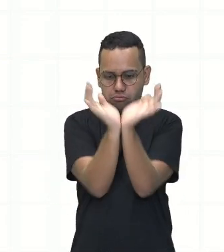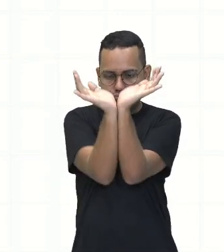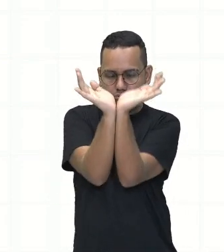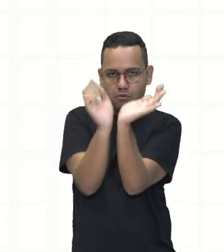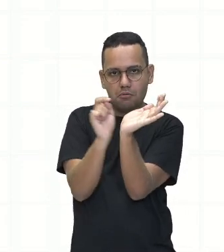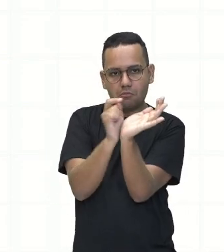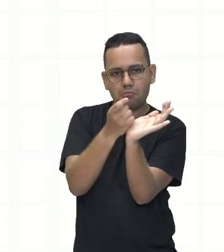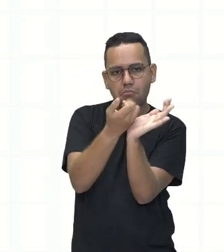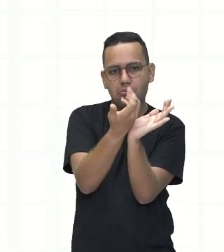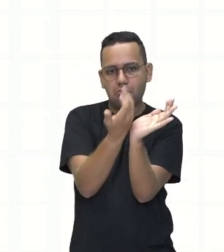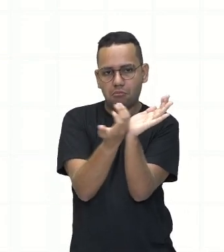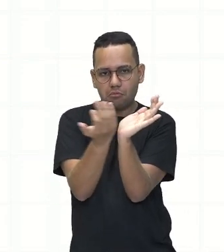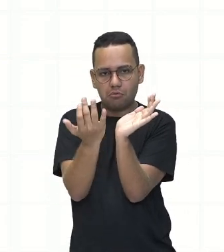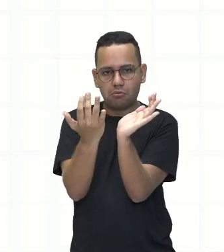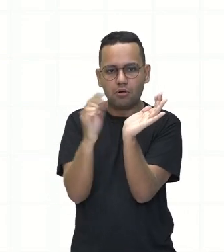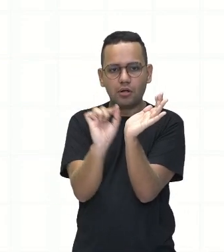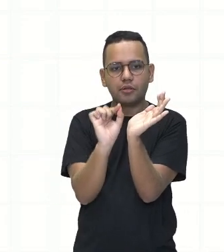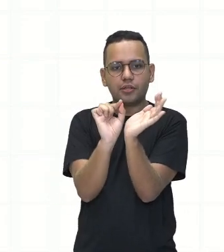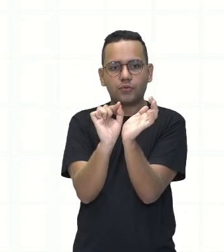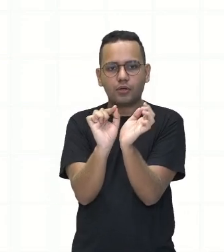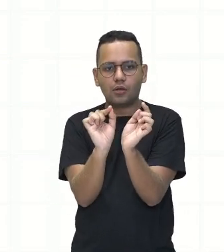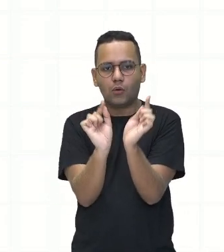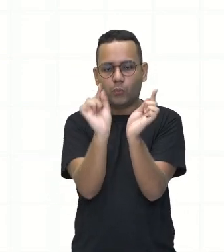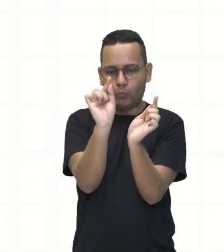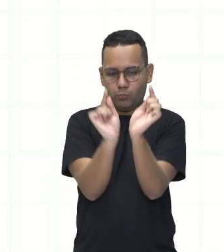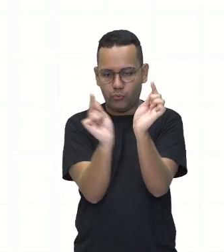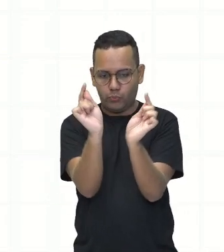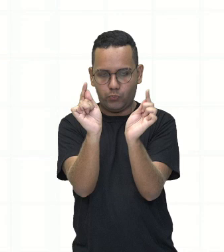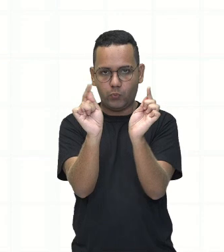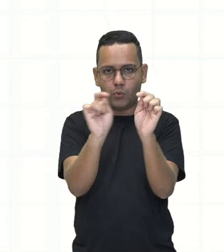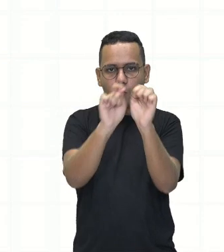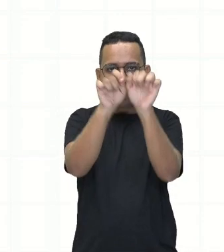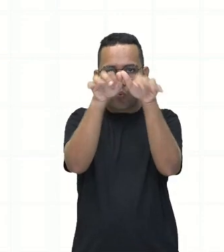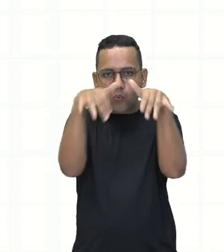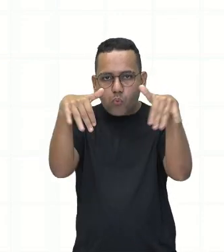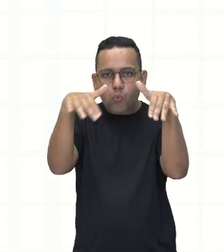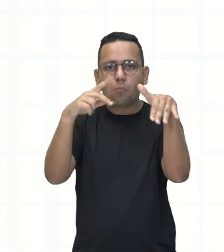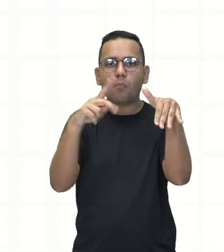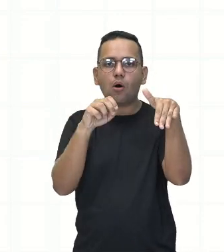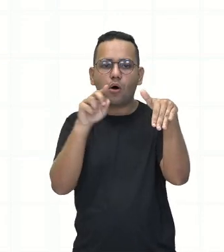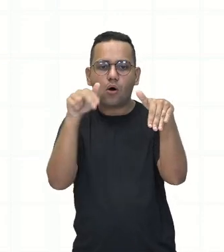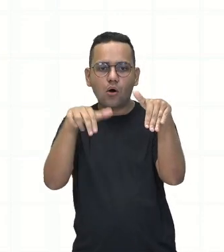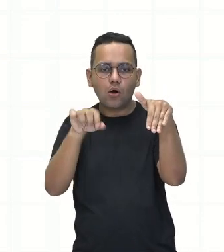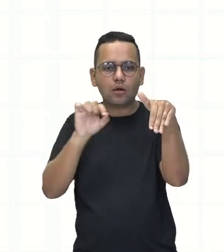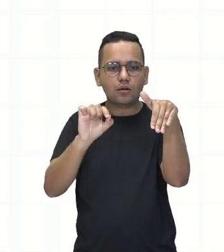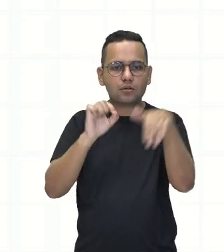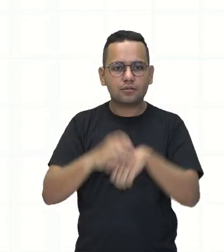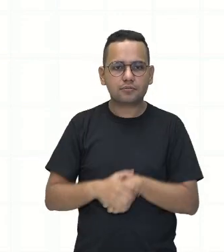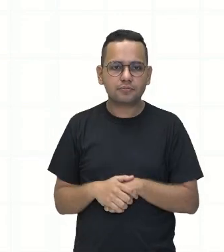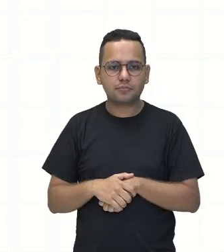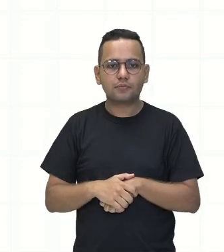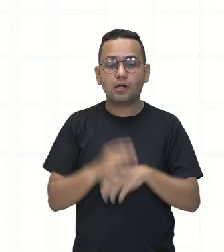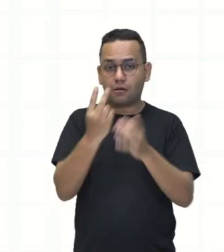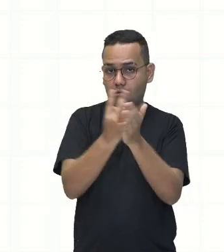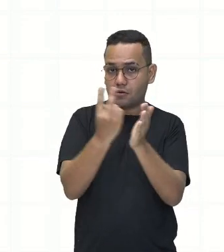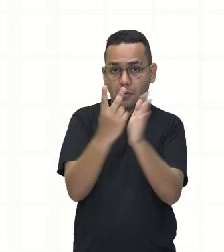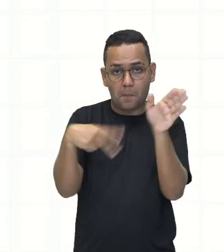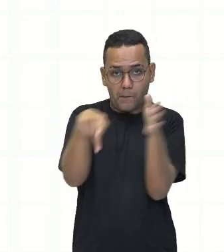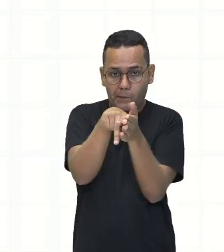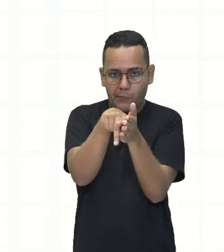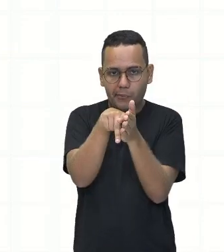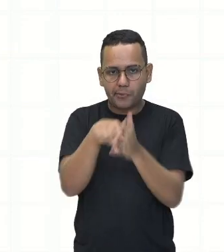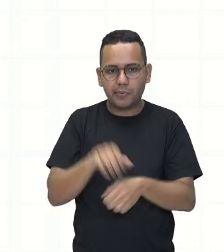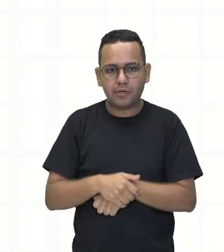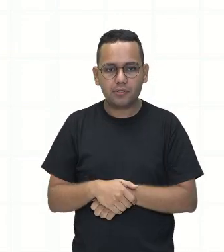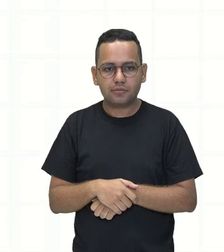da mesma flor através do vento. Então, aqui é o exemplo da autopolinização. E nós também